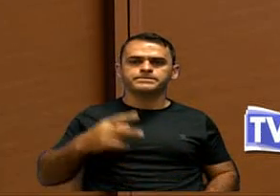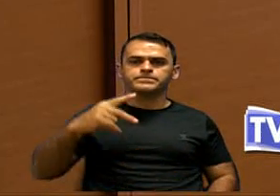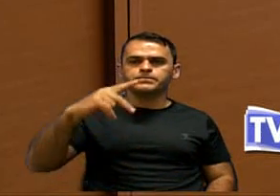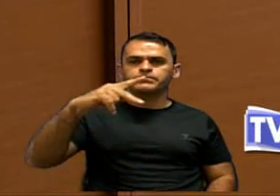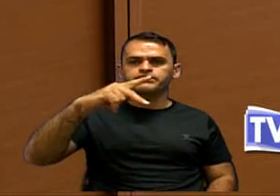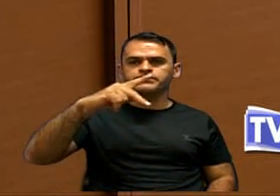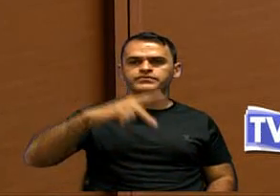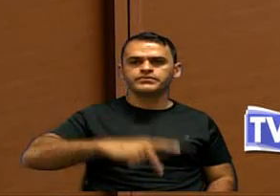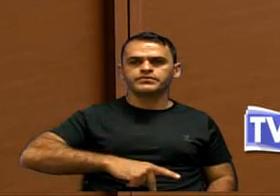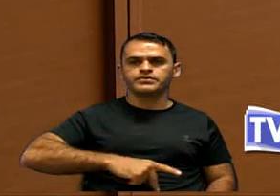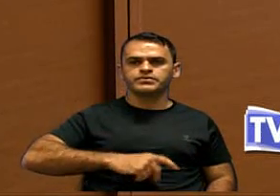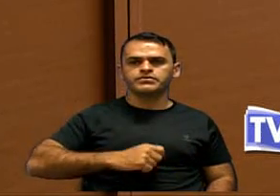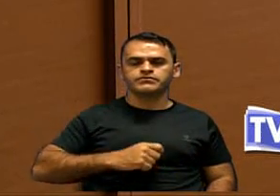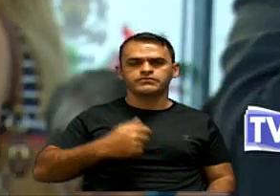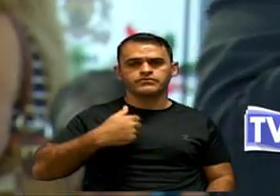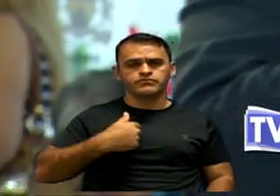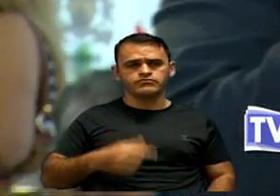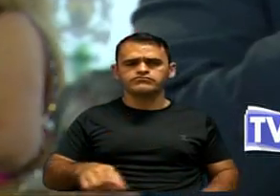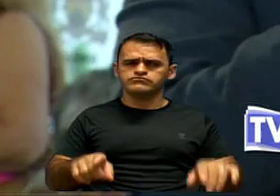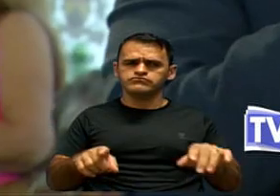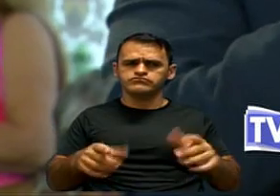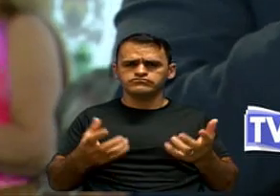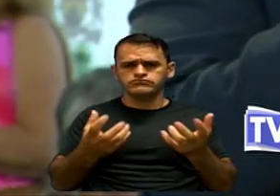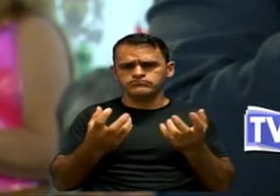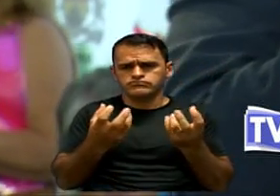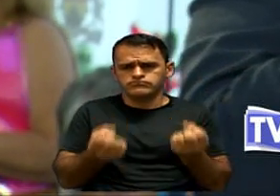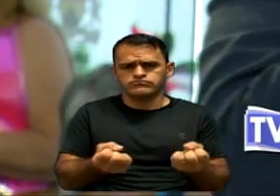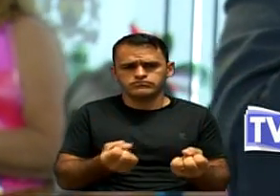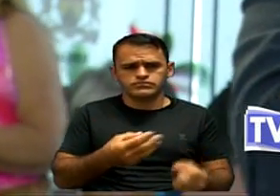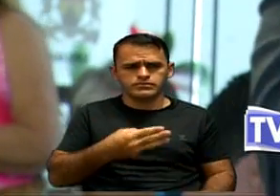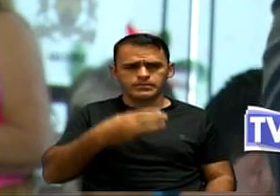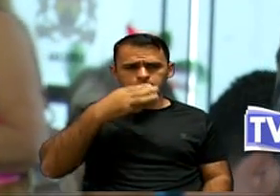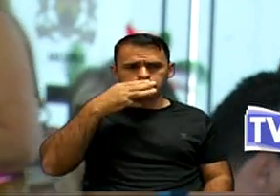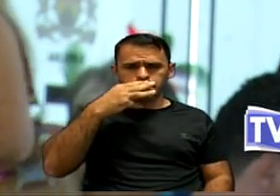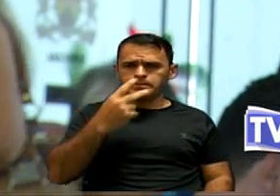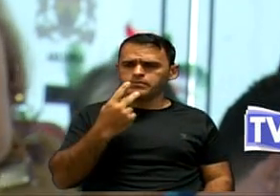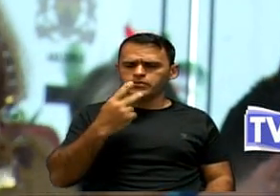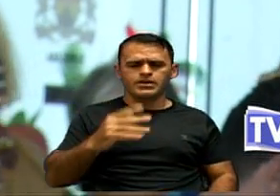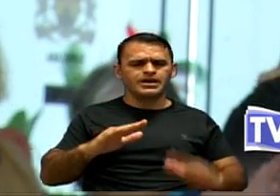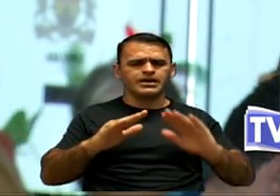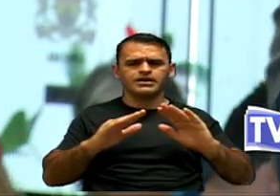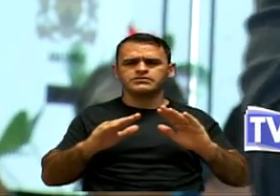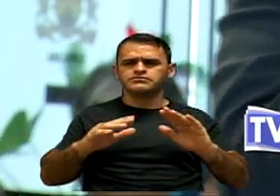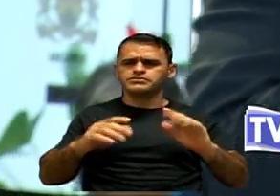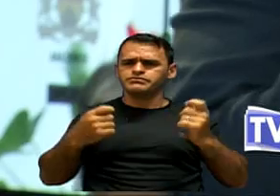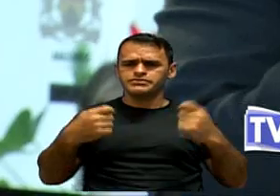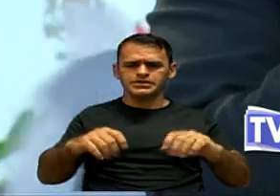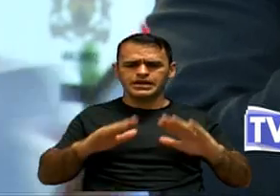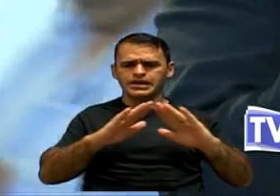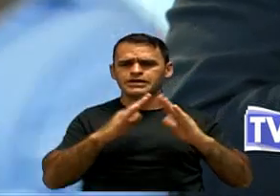presidente, eu também vou a favor do que o Martinez falou, colocar em todas as esquinas.